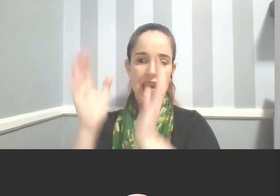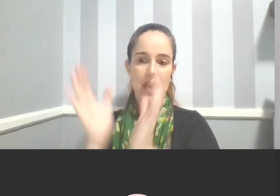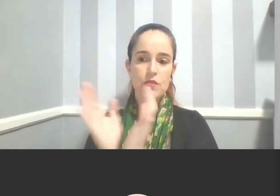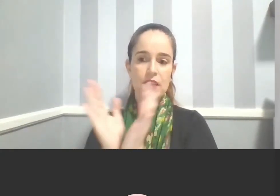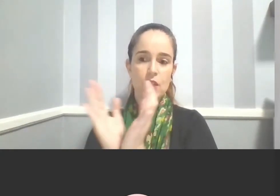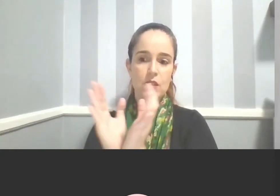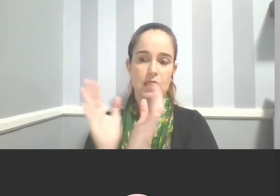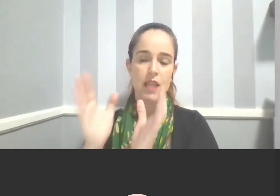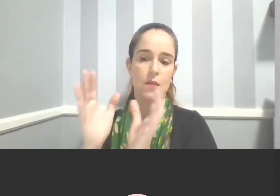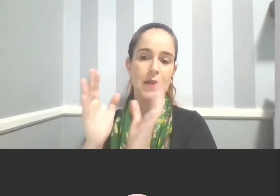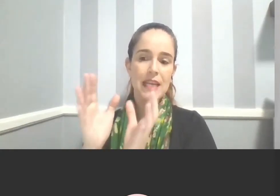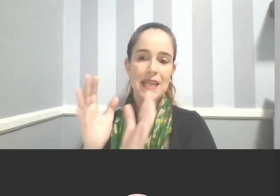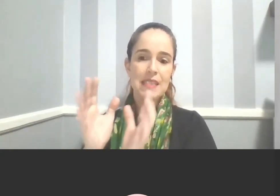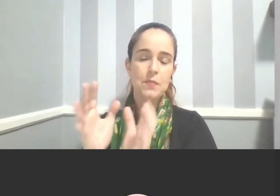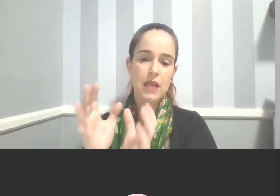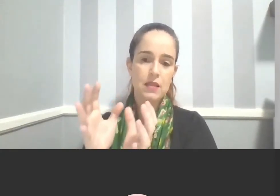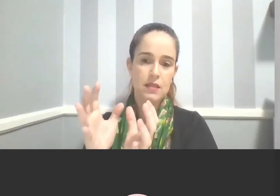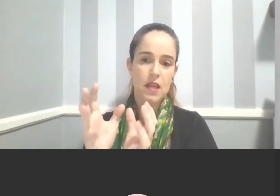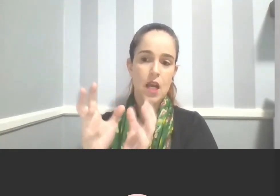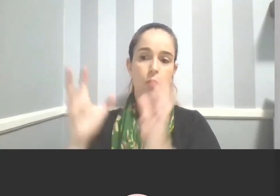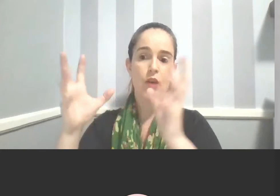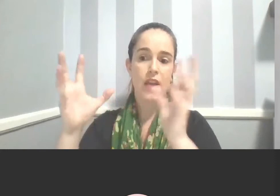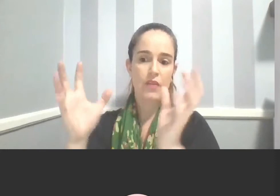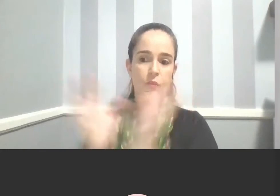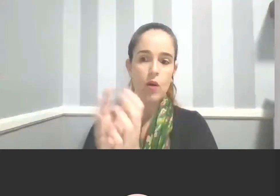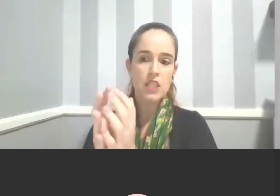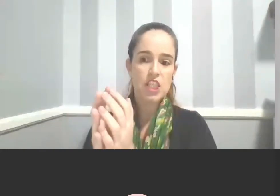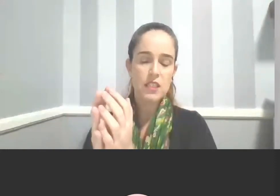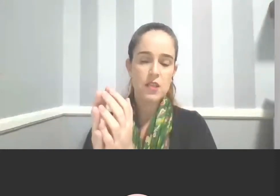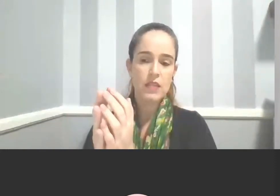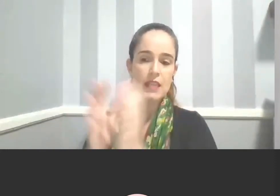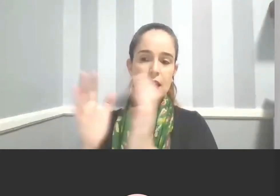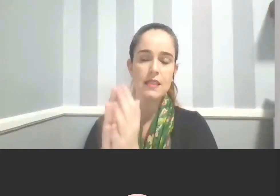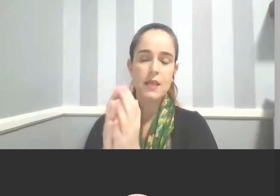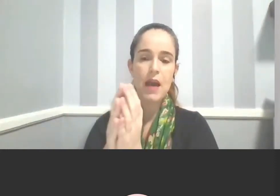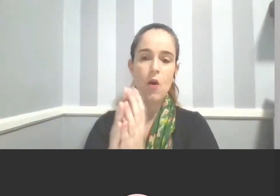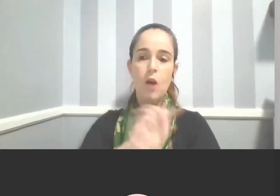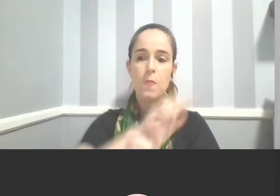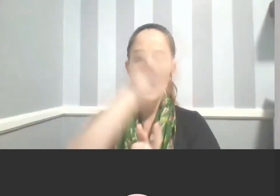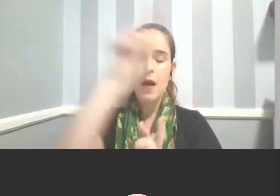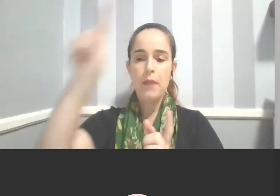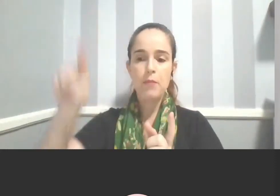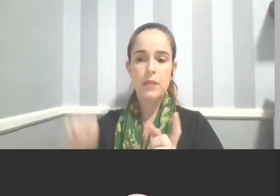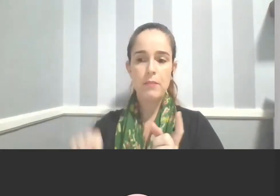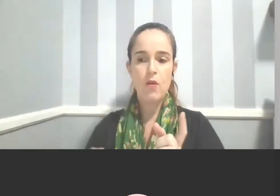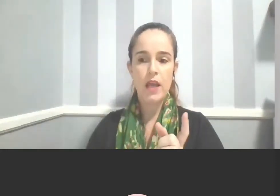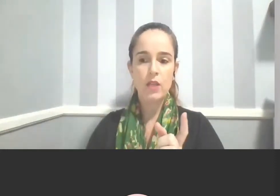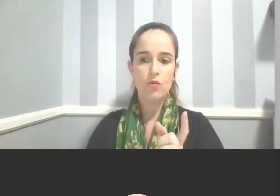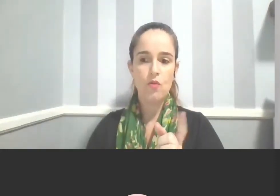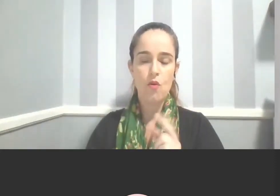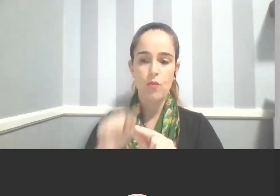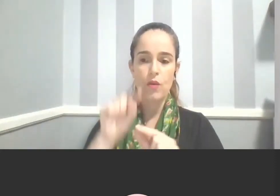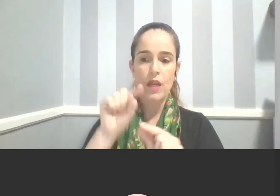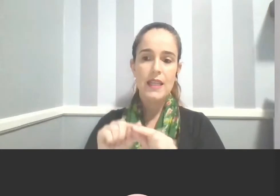a parede do ventrículo esquerdo é uma parede mais espessa, porque a força de ejeção dele tem que ser maior para poder